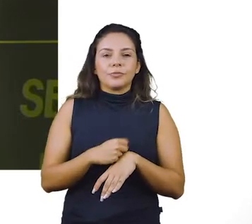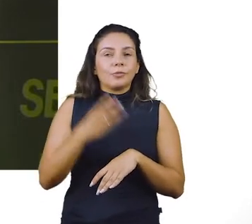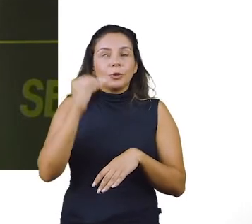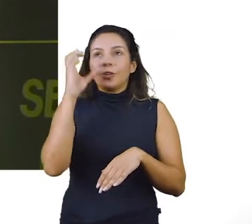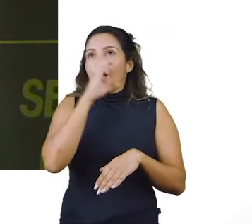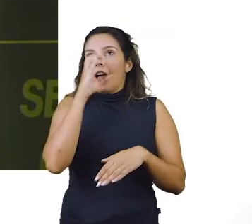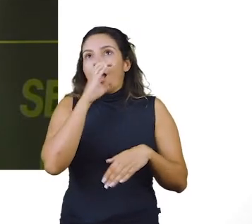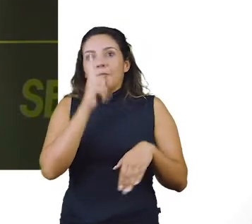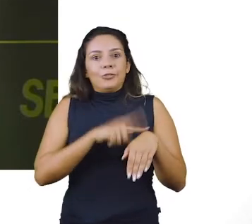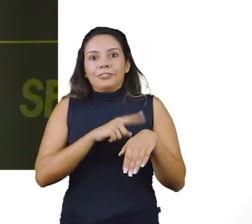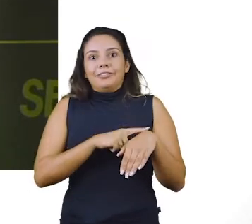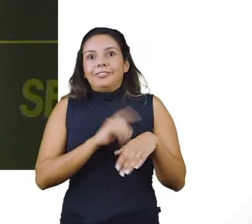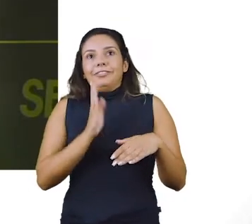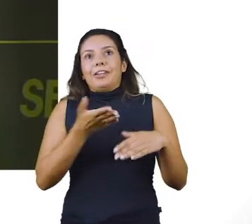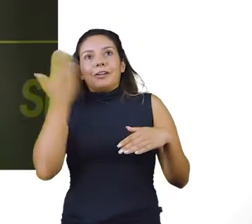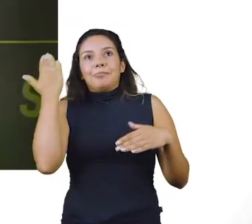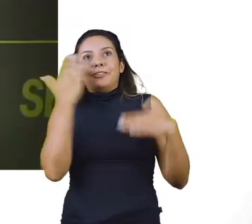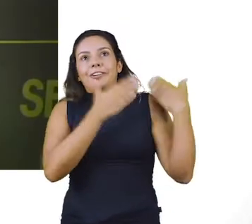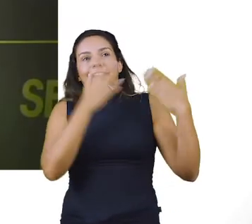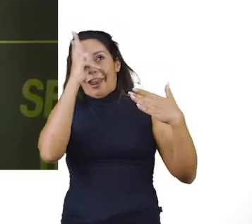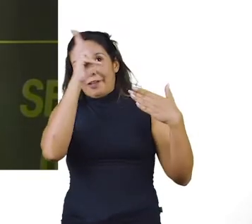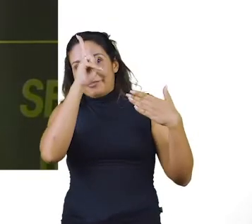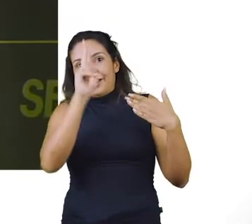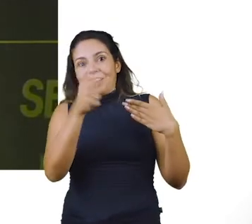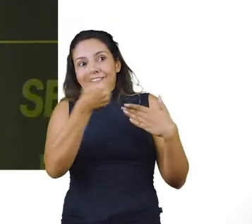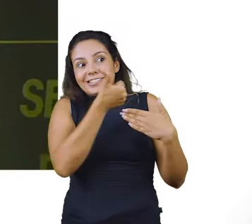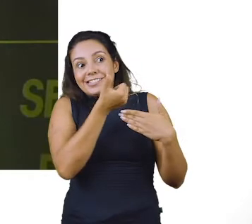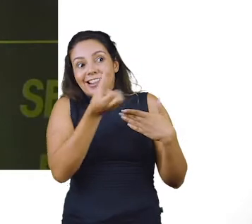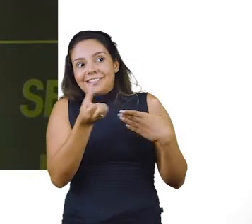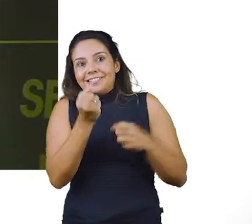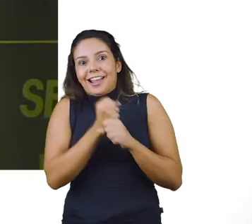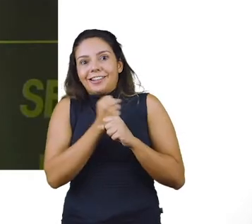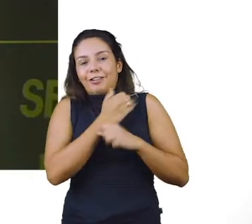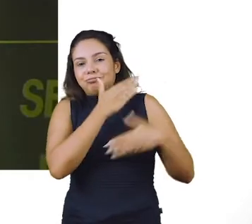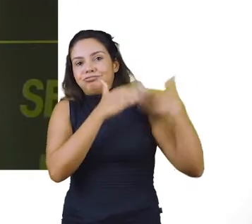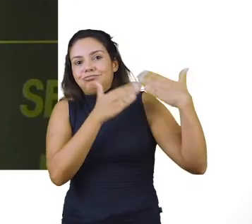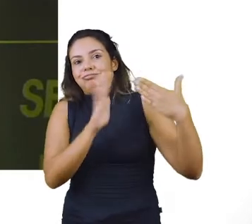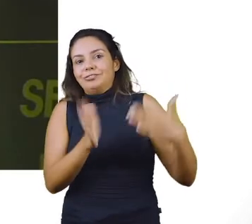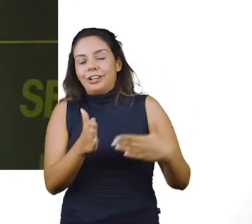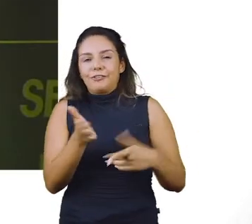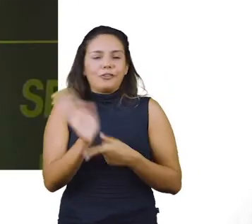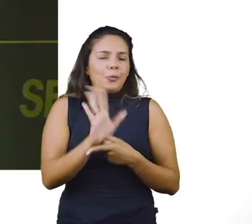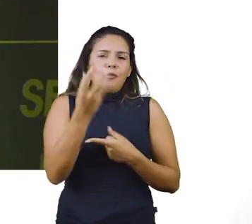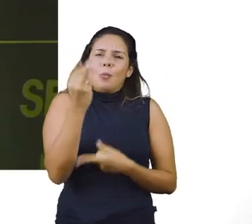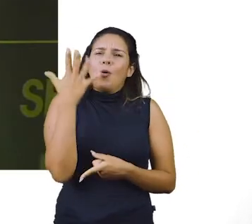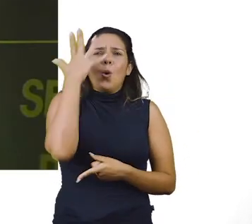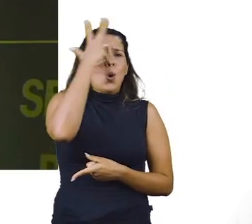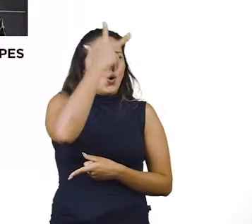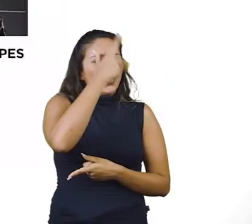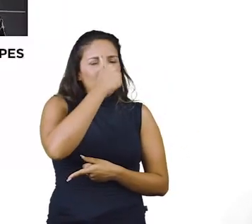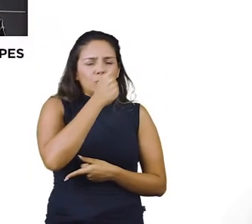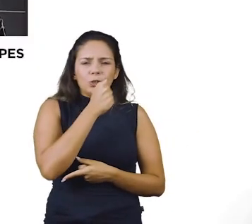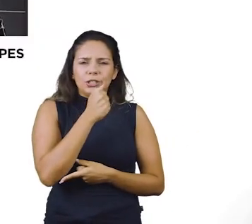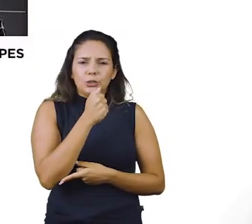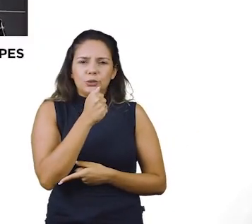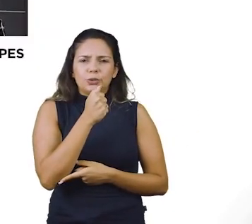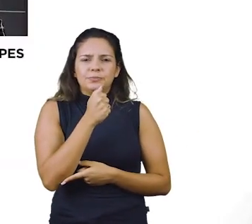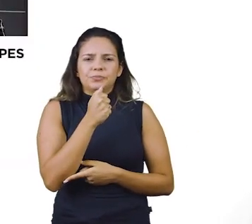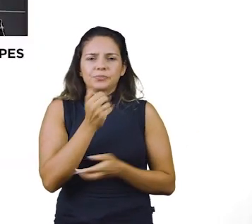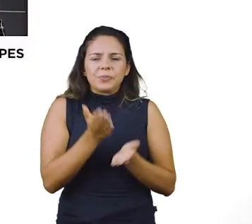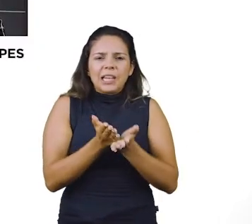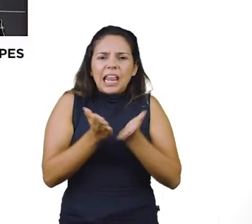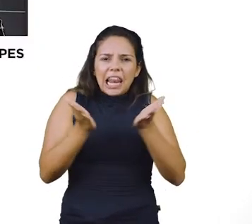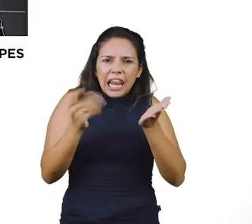muito rapidamente, já são 16 anos, e o filme ficou muito bonito, e o livro teve uma